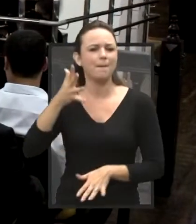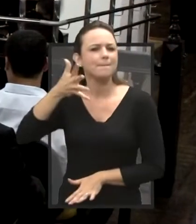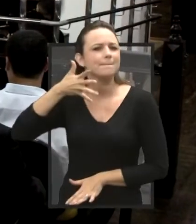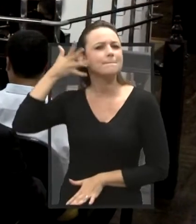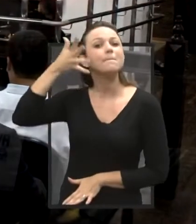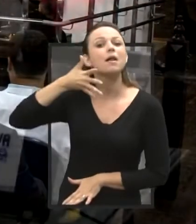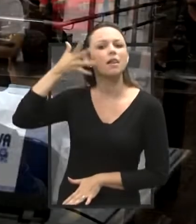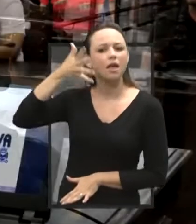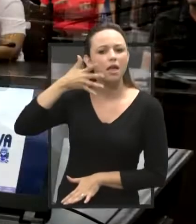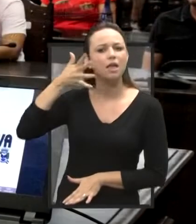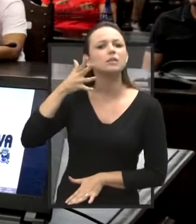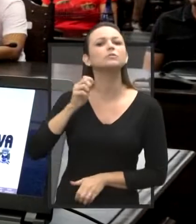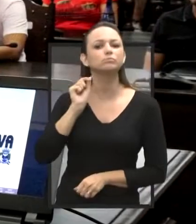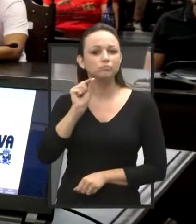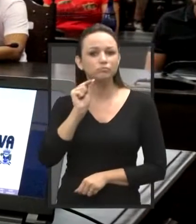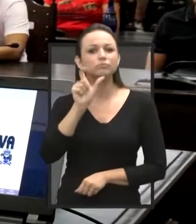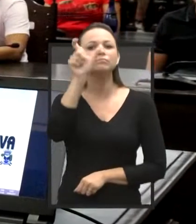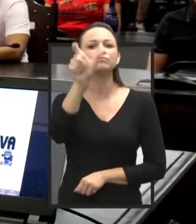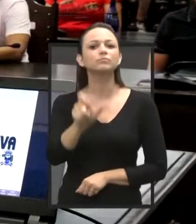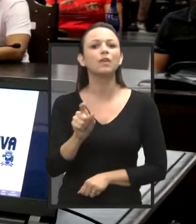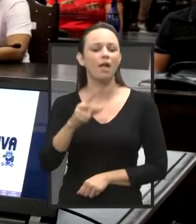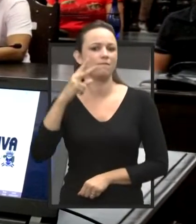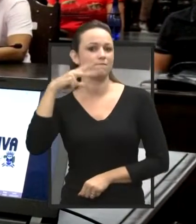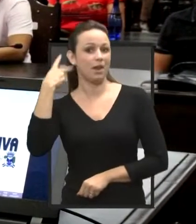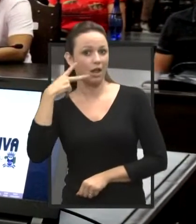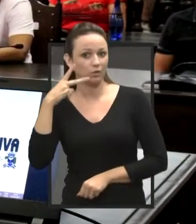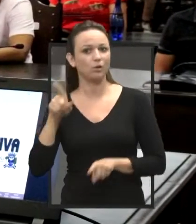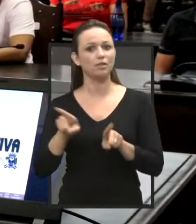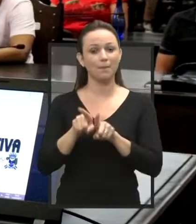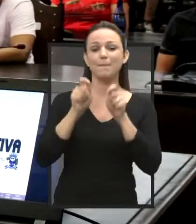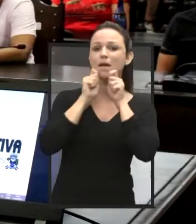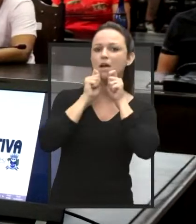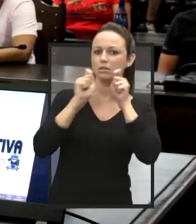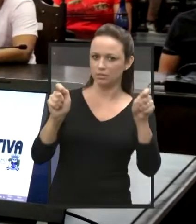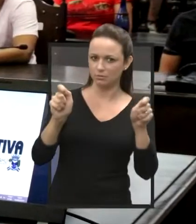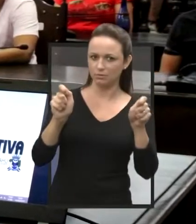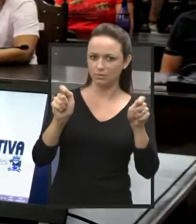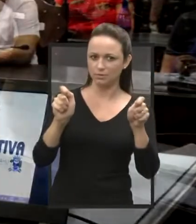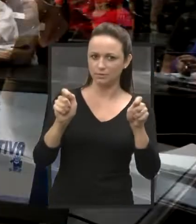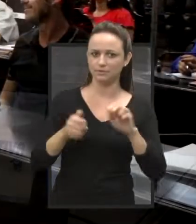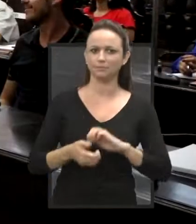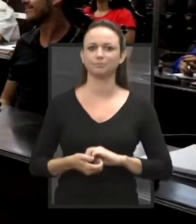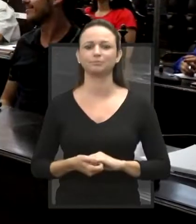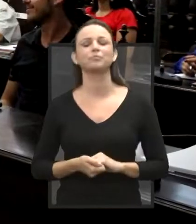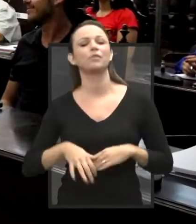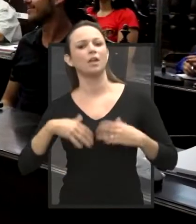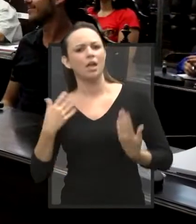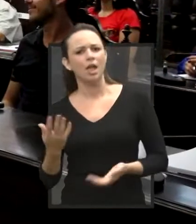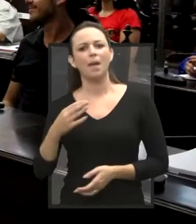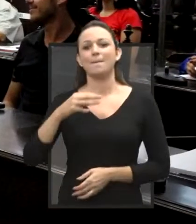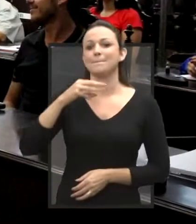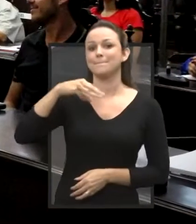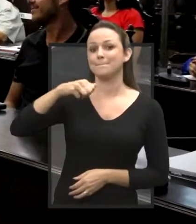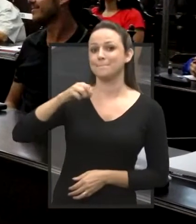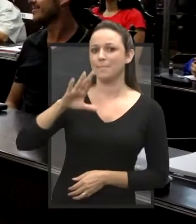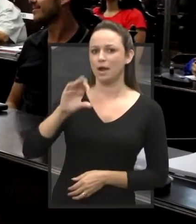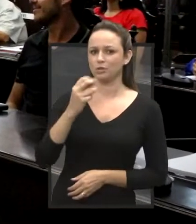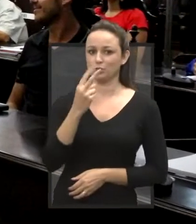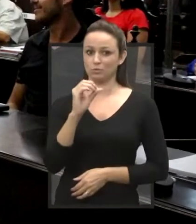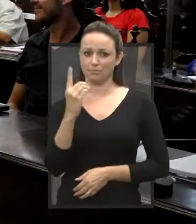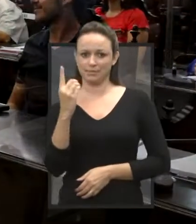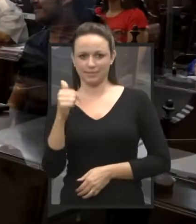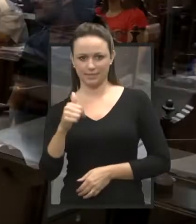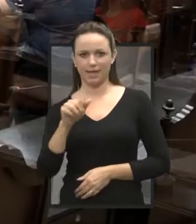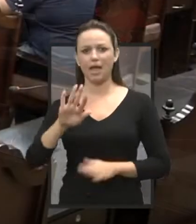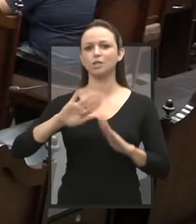palestra foi direcionada aos atuais vereadores e assessores parlamentares. Em março de 2017,